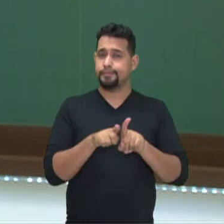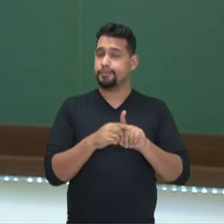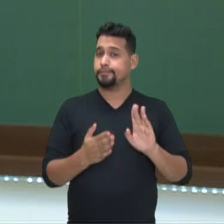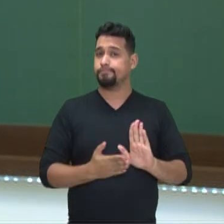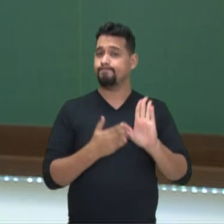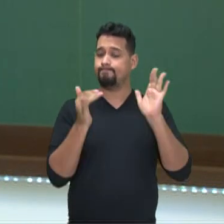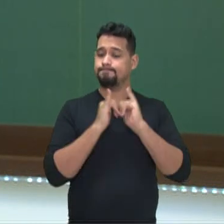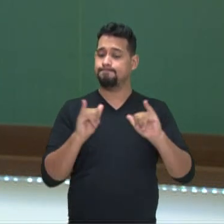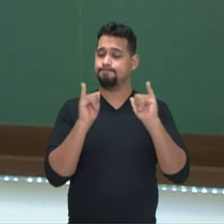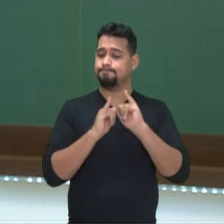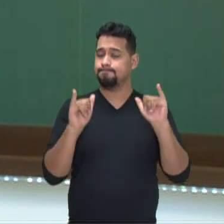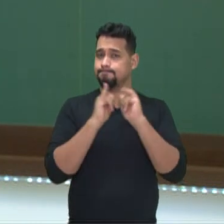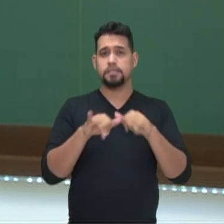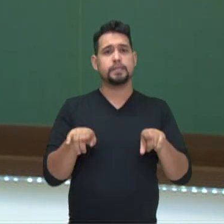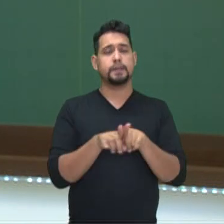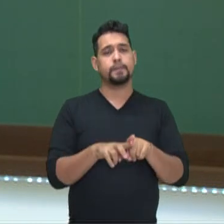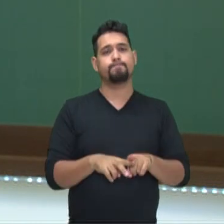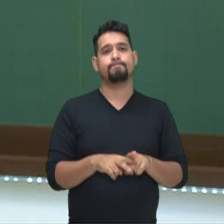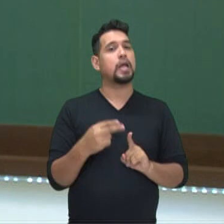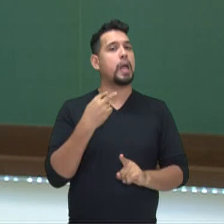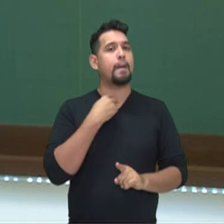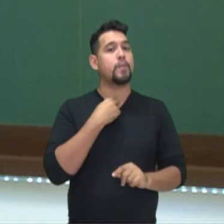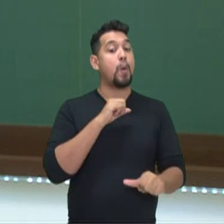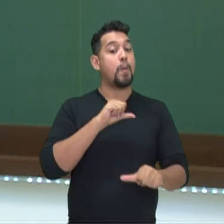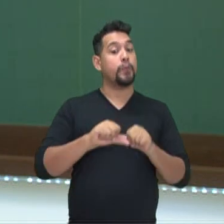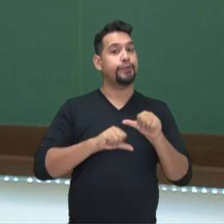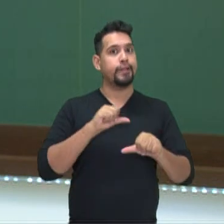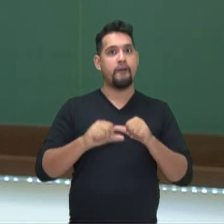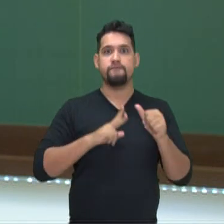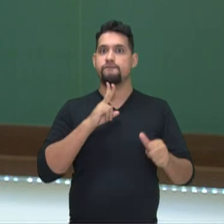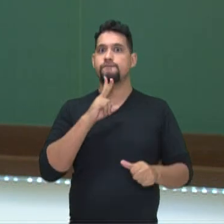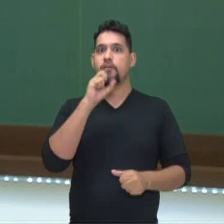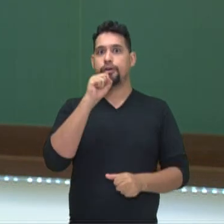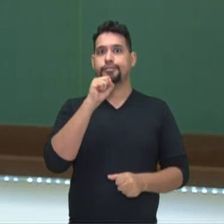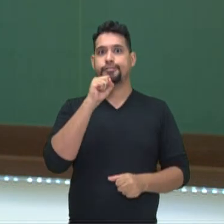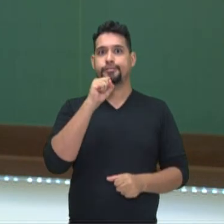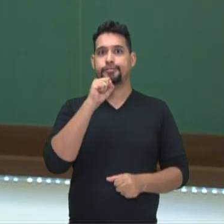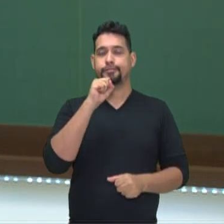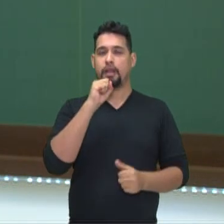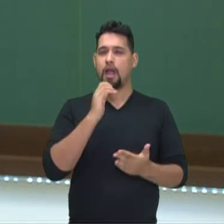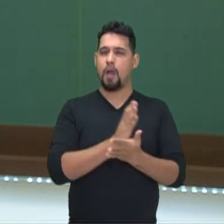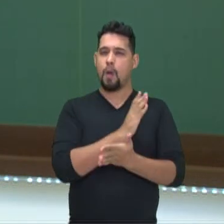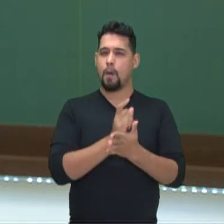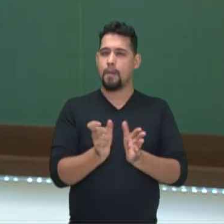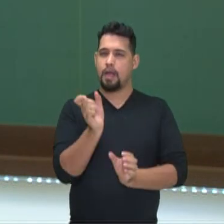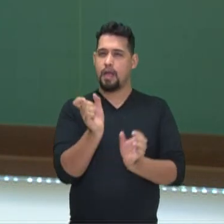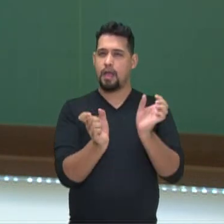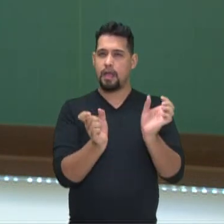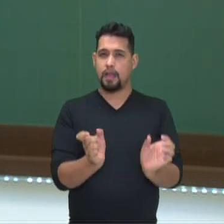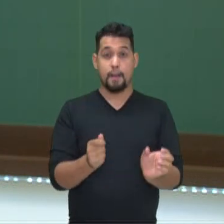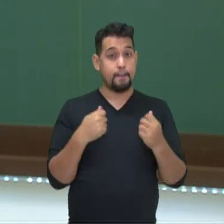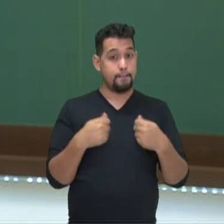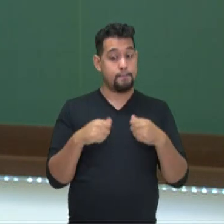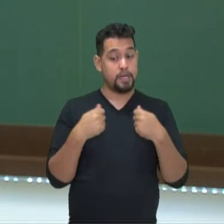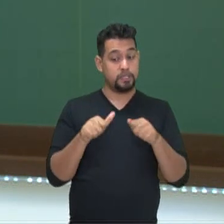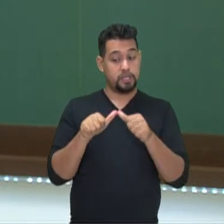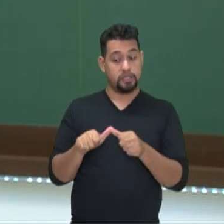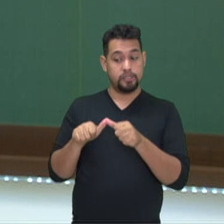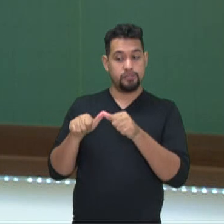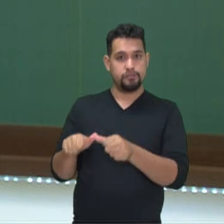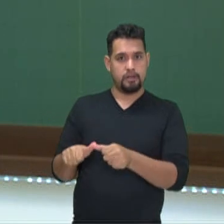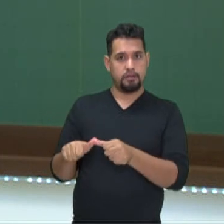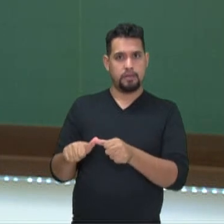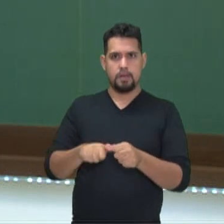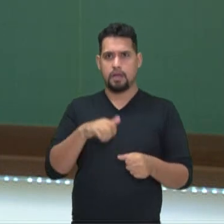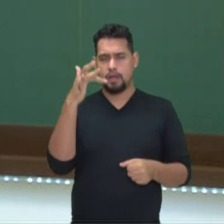campanha publicitária, ela não pode alterar muito, né? Algumas características ela tem que manter para